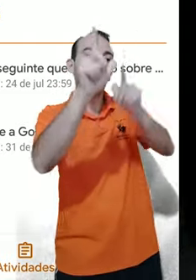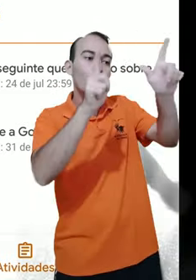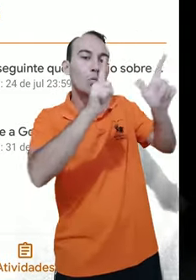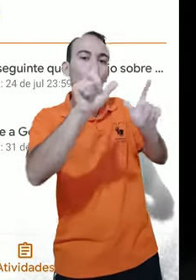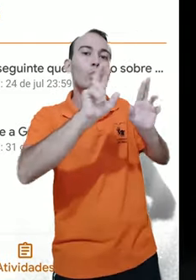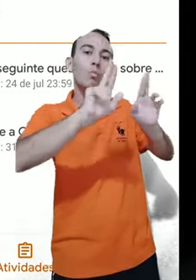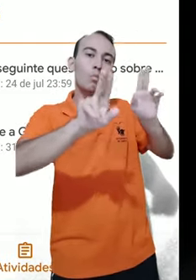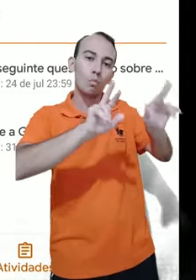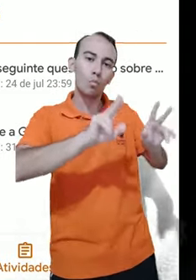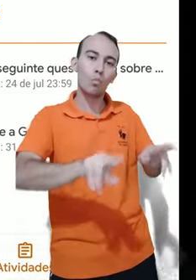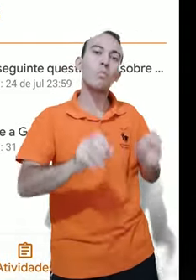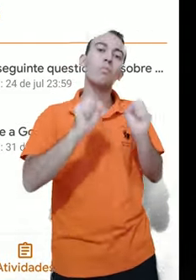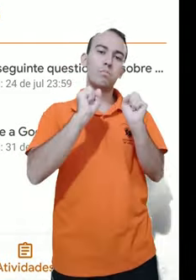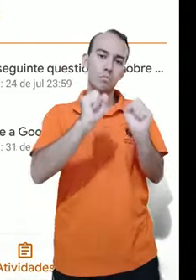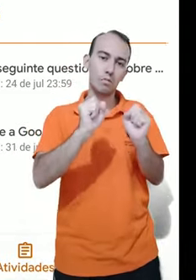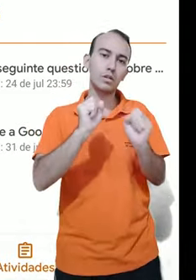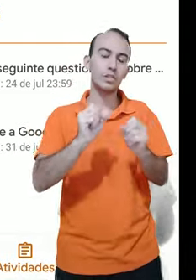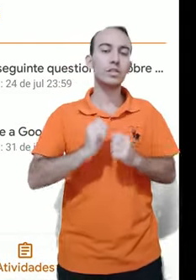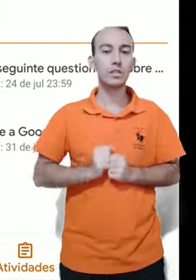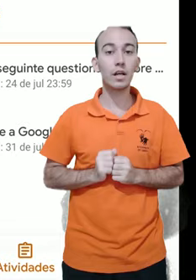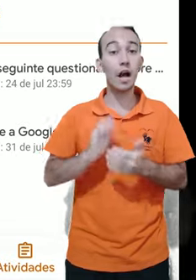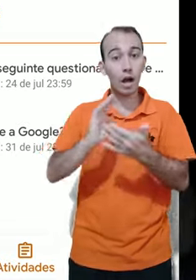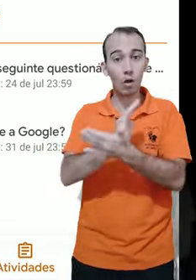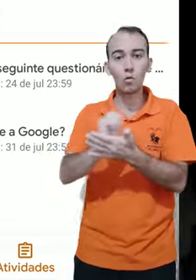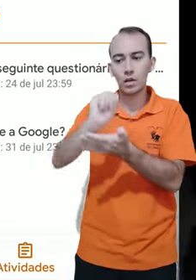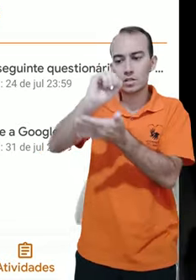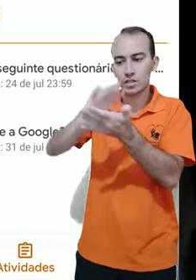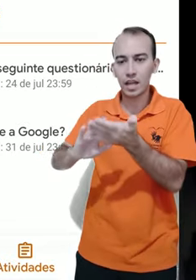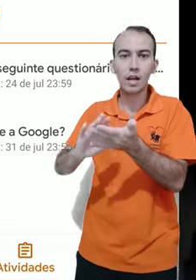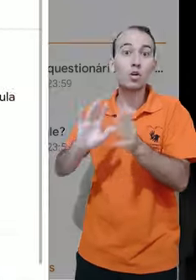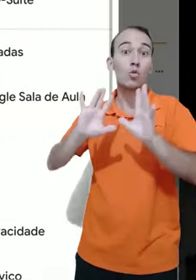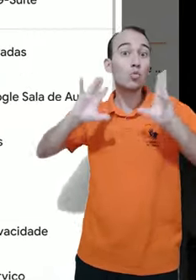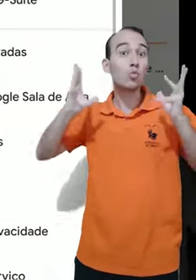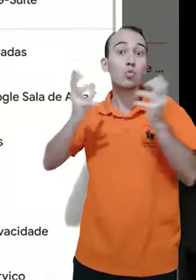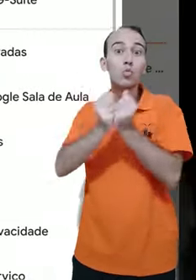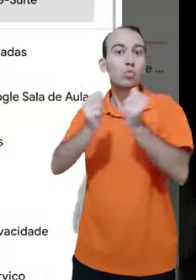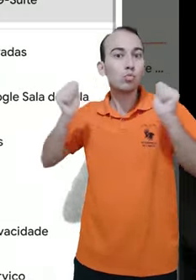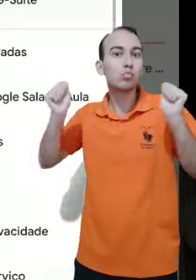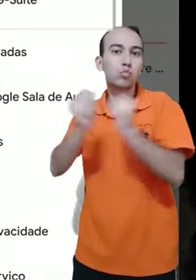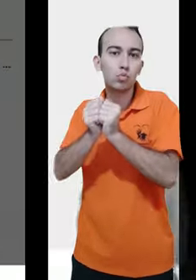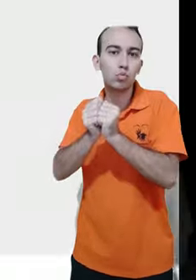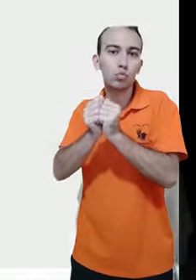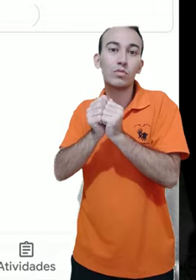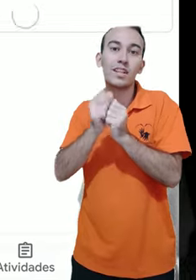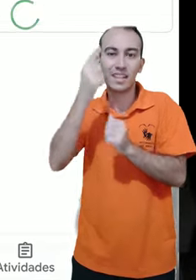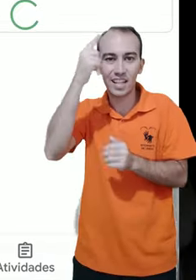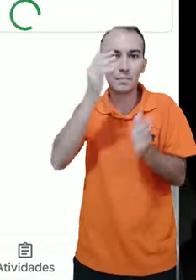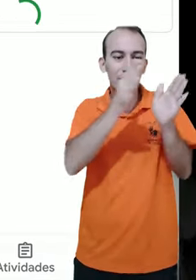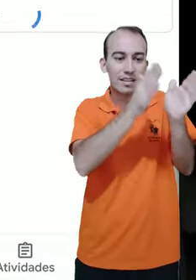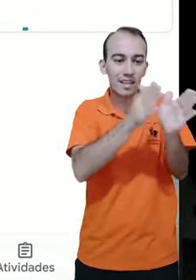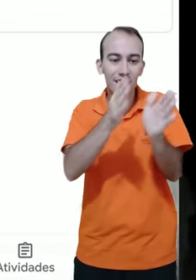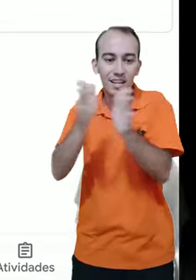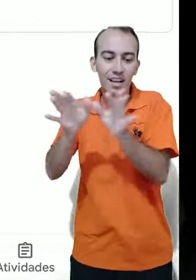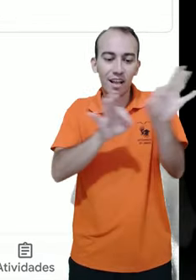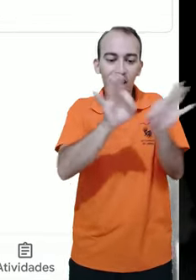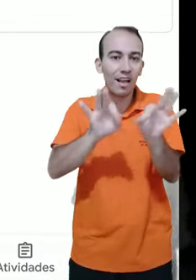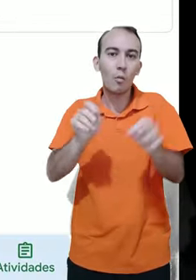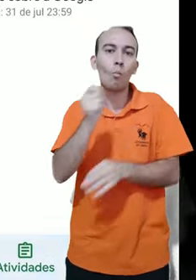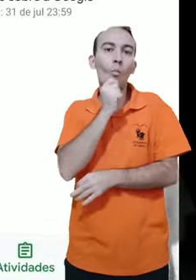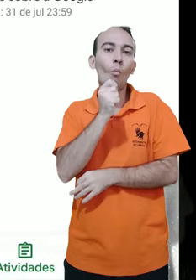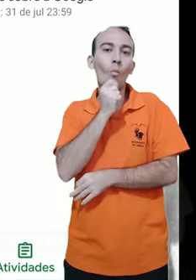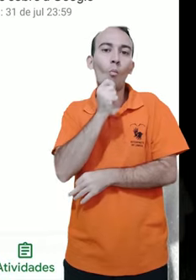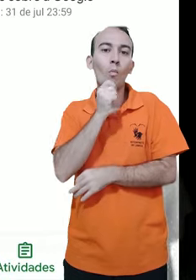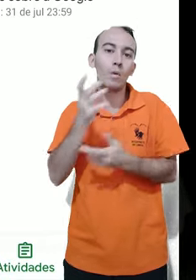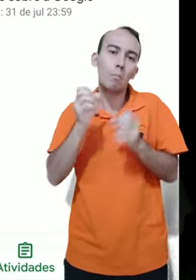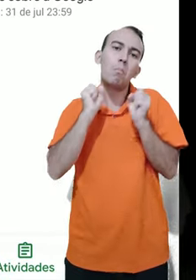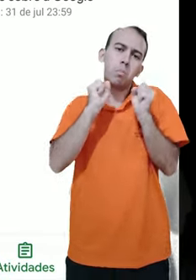turma pode ser também que as suas atividades não estejam separadas por tópicos algum nesse caso não haverá esse ícone filtrar